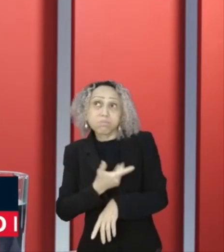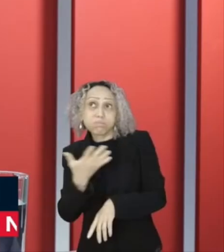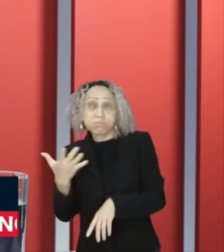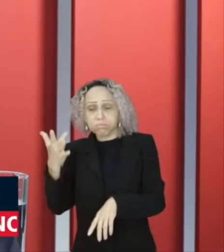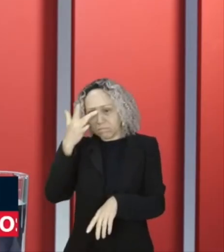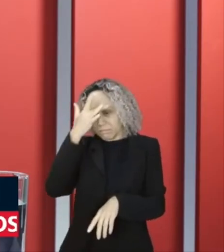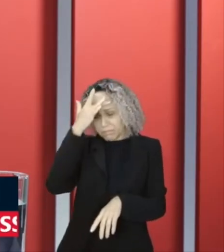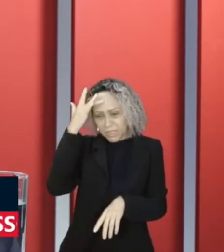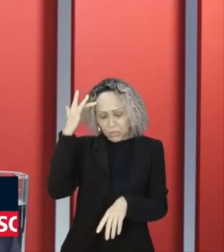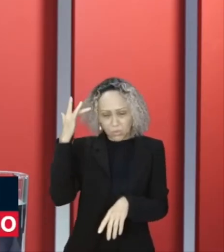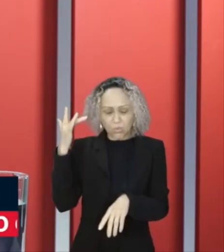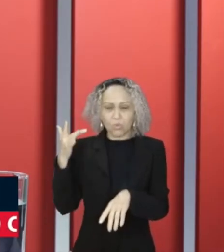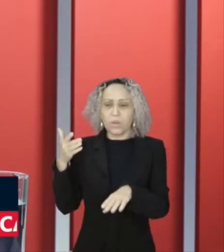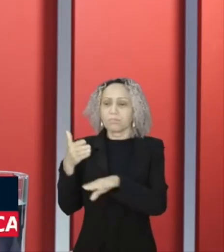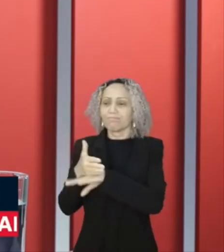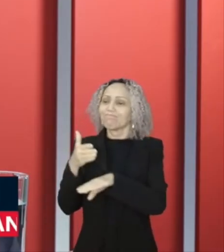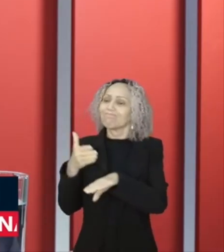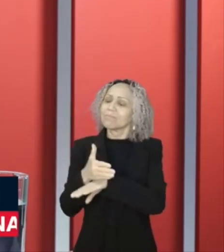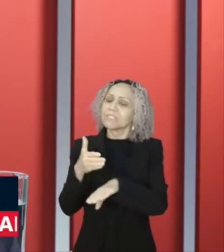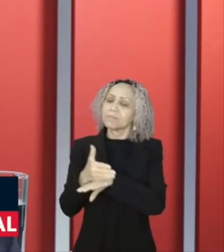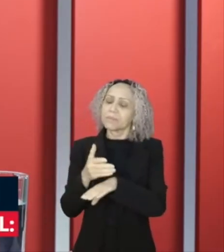Brasil Participativo, no